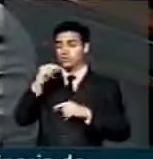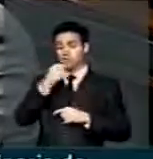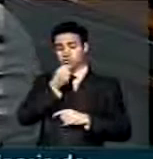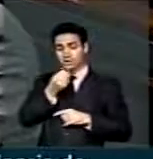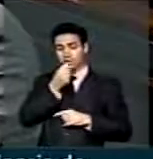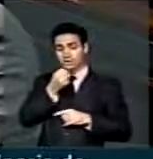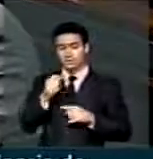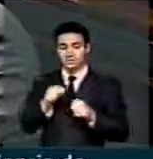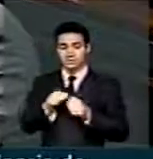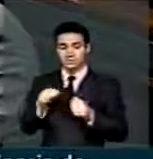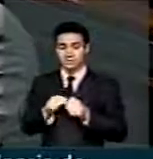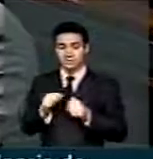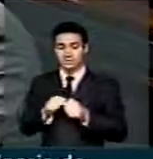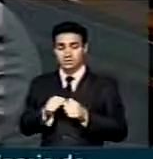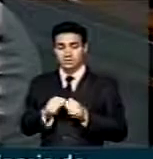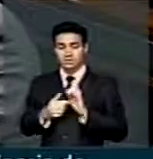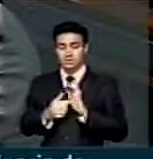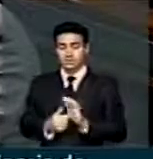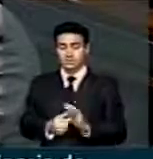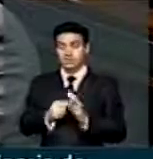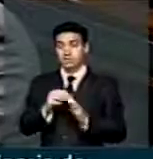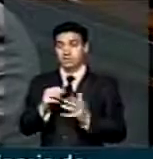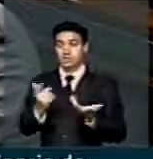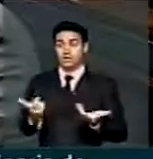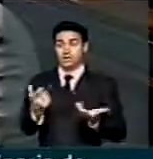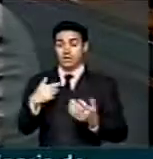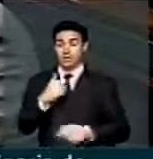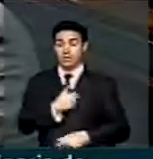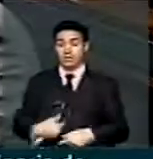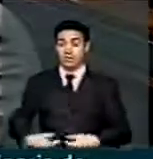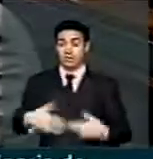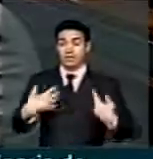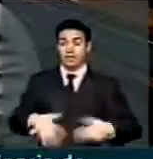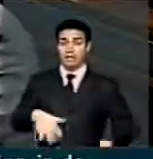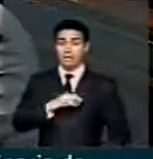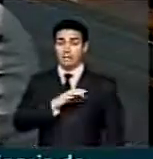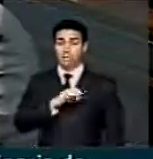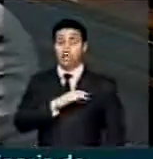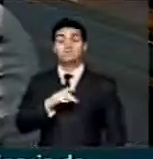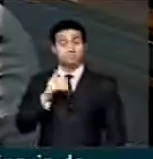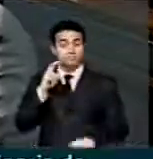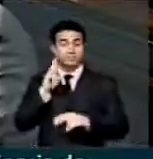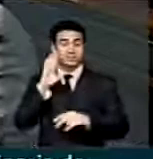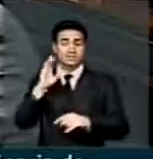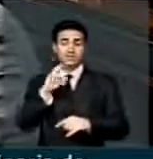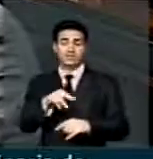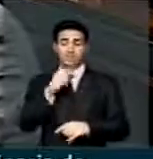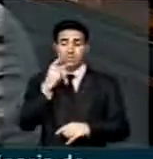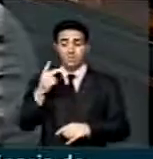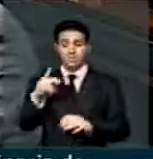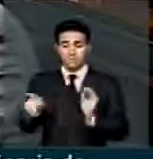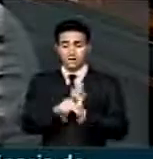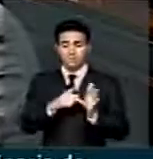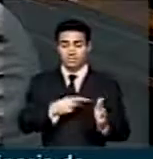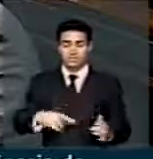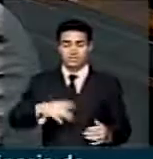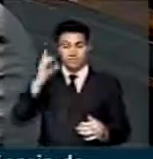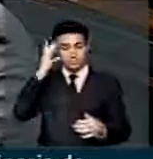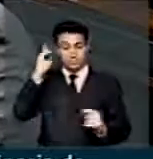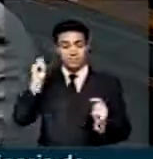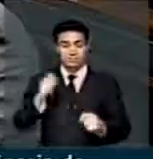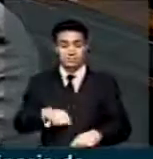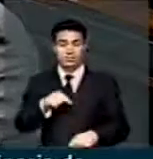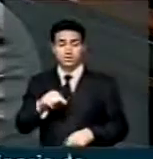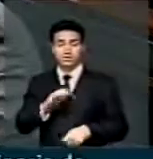furos de reportagem que colocam o governo numa saia justa, principalmente como essa, quando diz que a própria presidente Dilma pode responder com